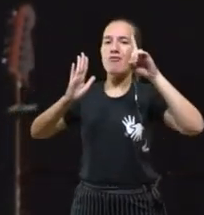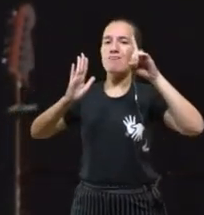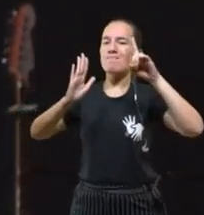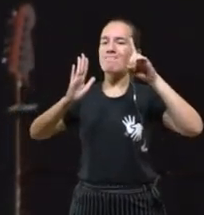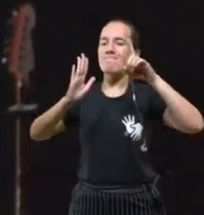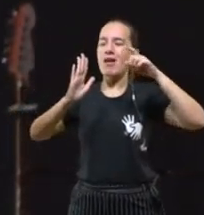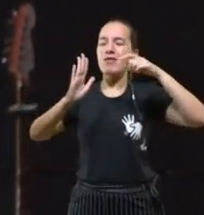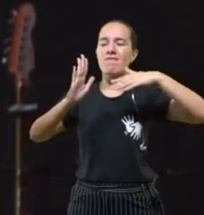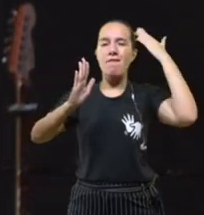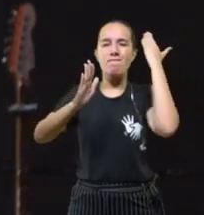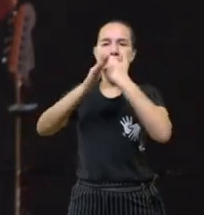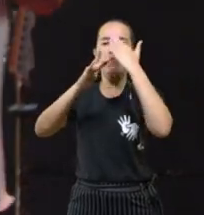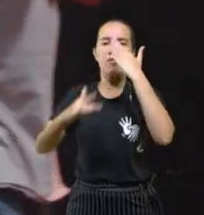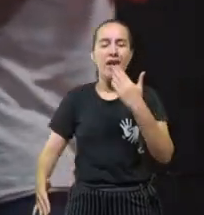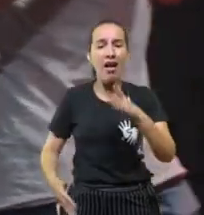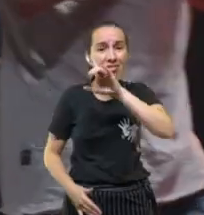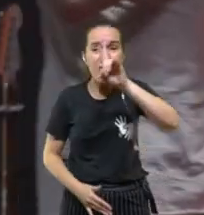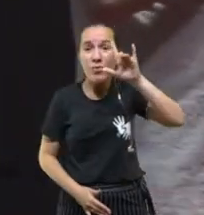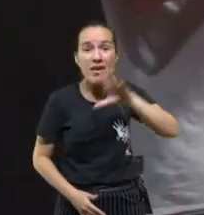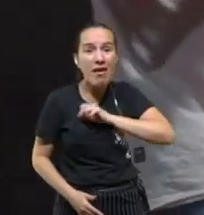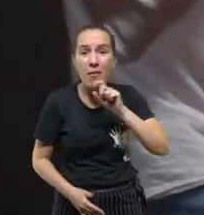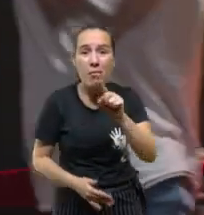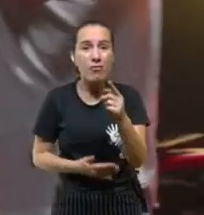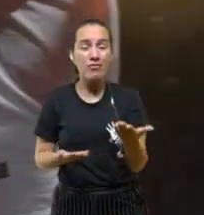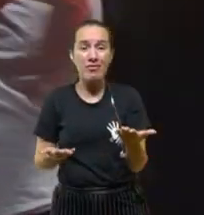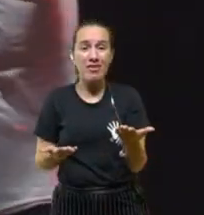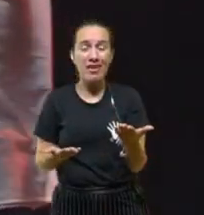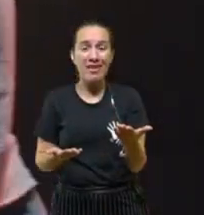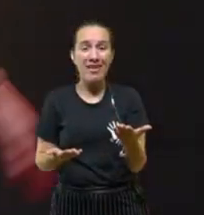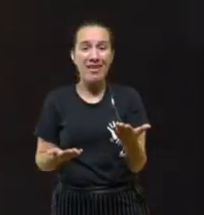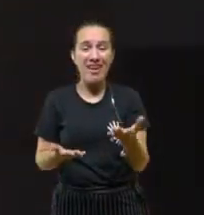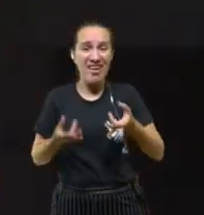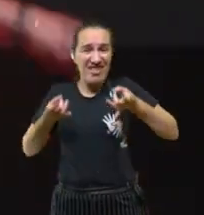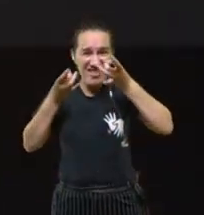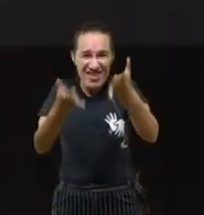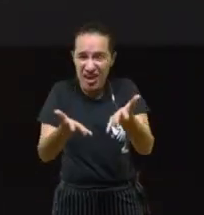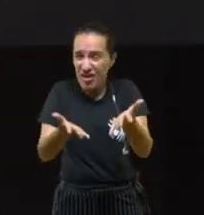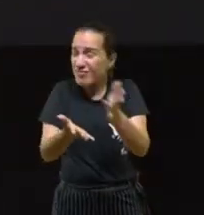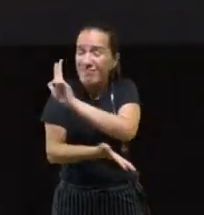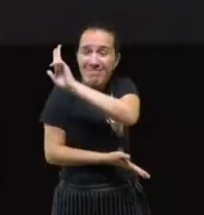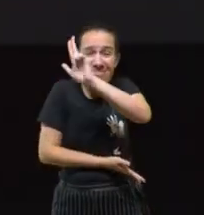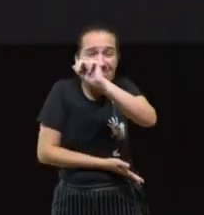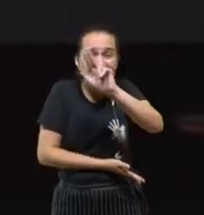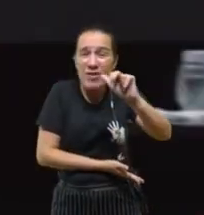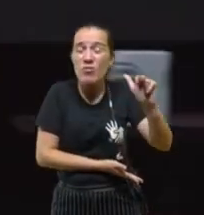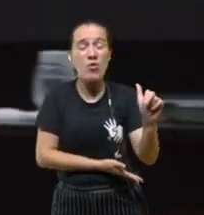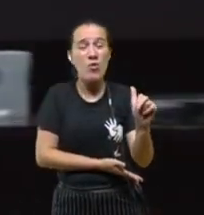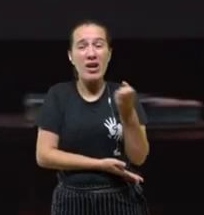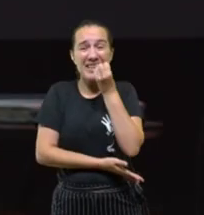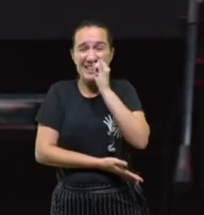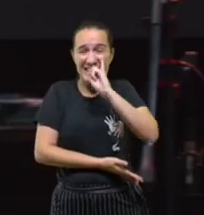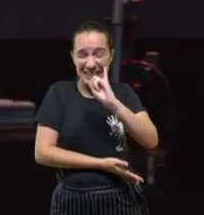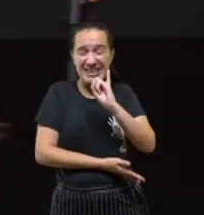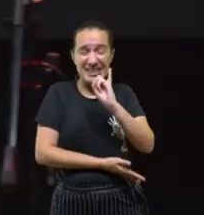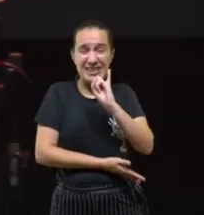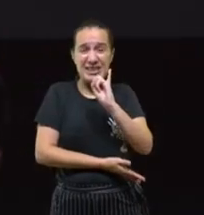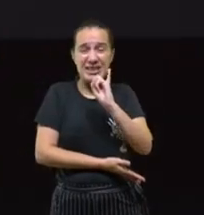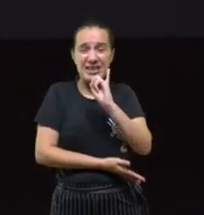Jesus ama você e ele não vai deixar, ele não vai